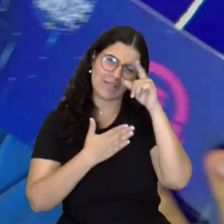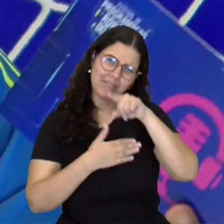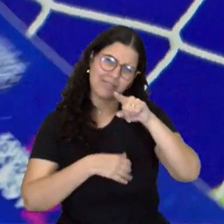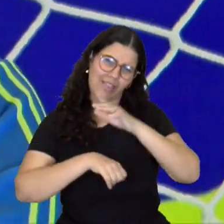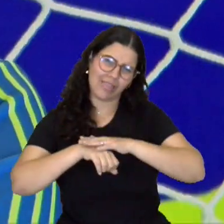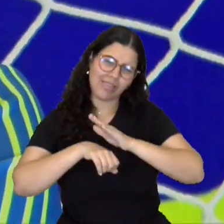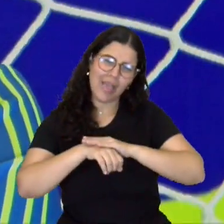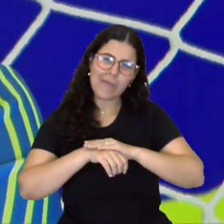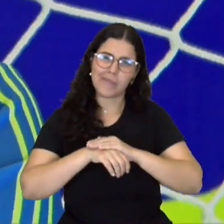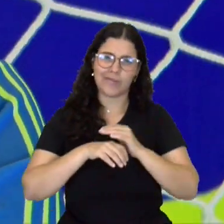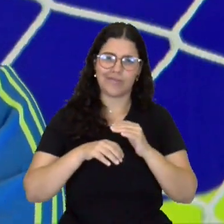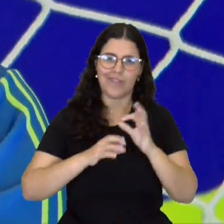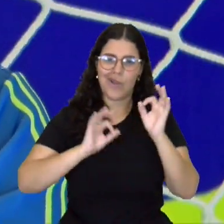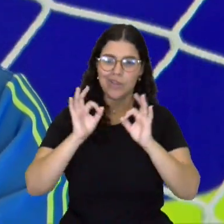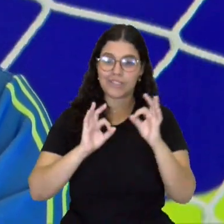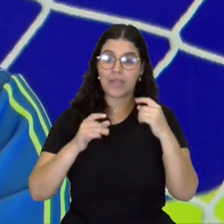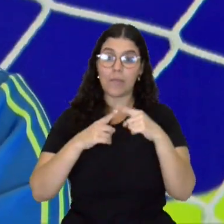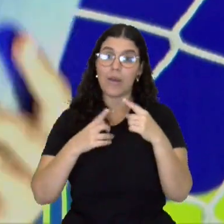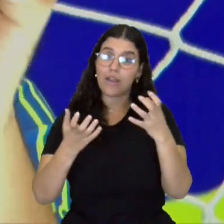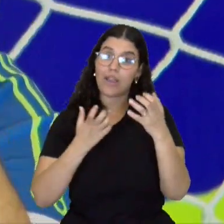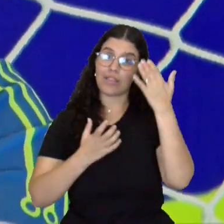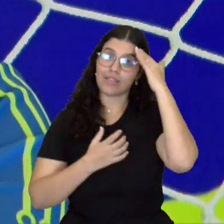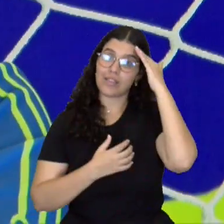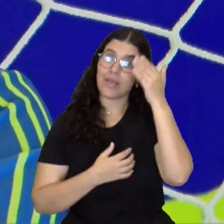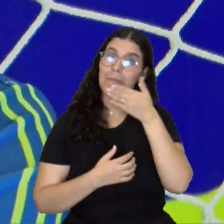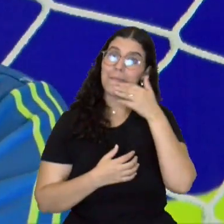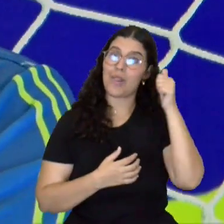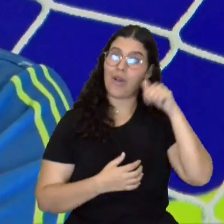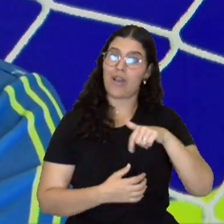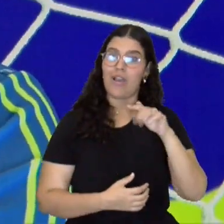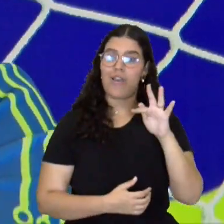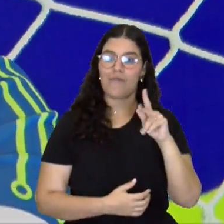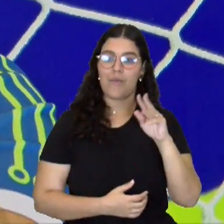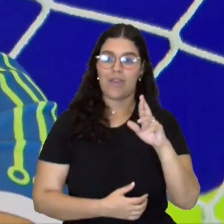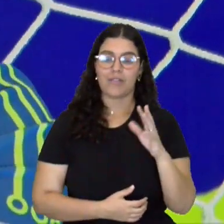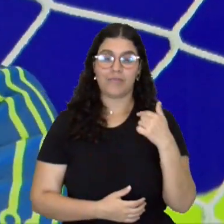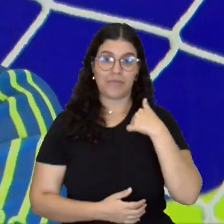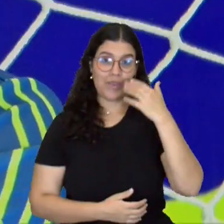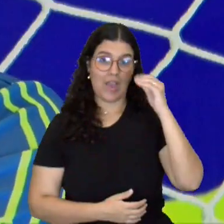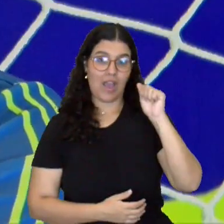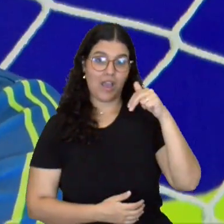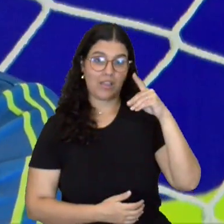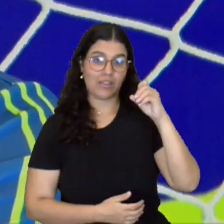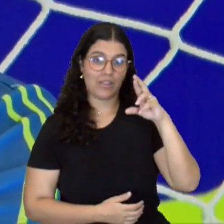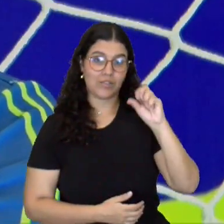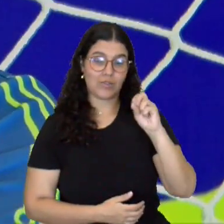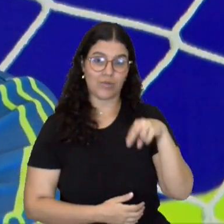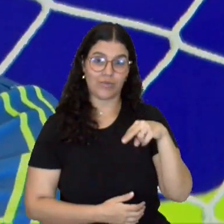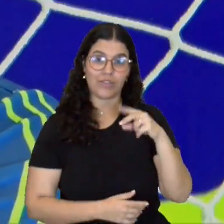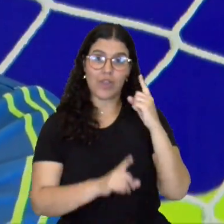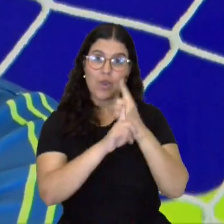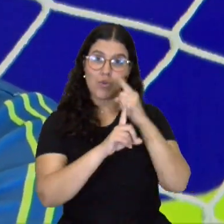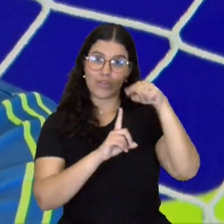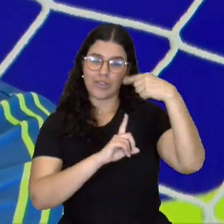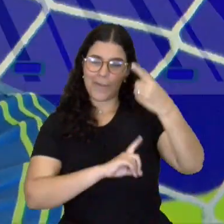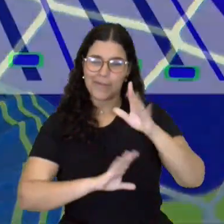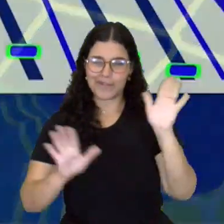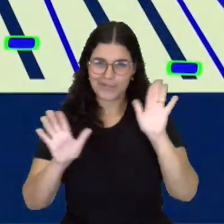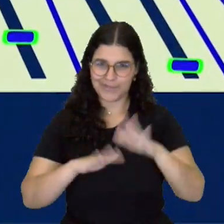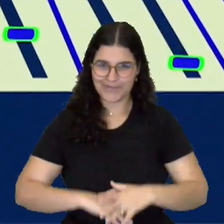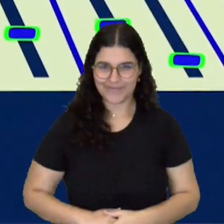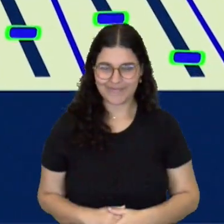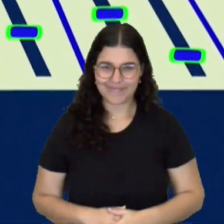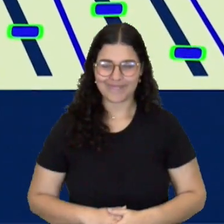para entender um pouquinho mais do que é o nosso festival. Eu sou o professor Anderson Juan e a gente se vê no próximo episódio do EducaCast.